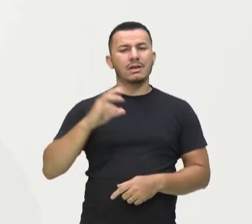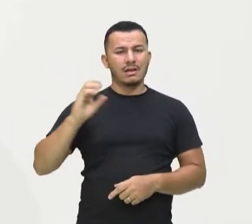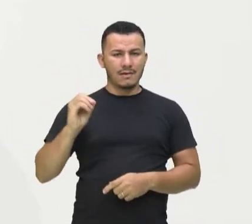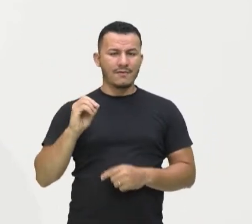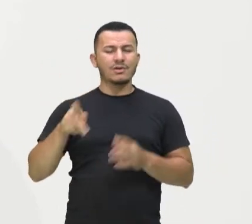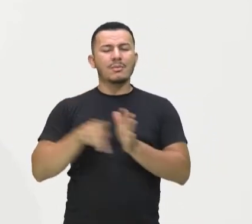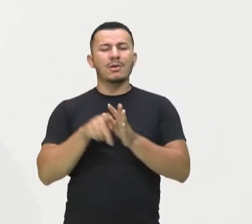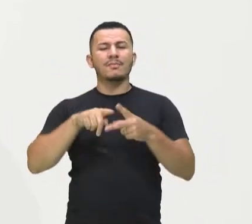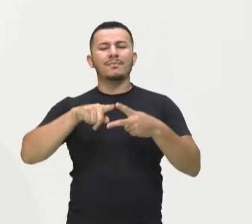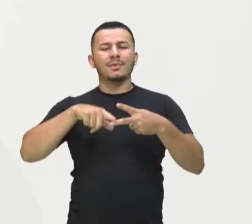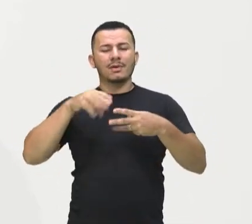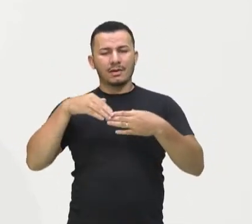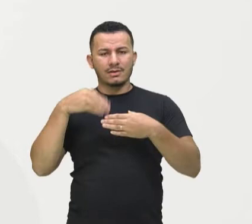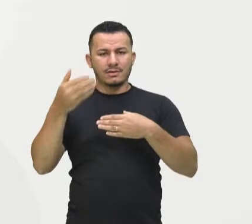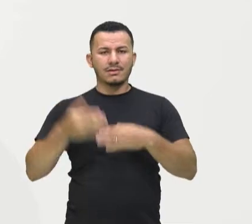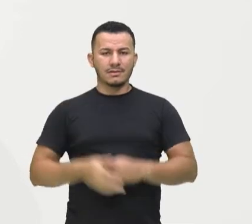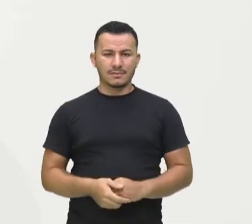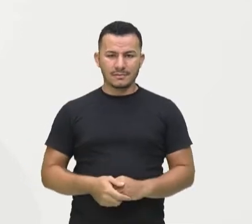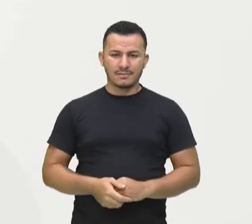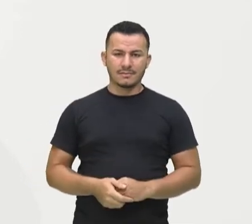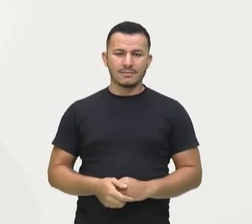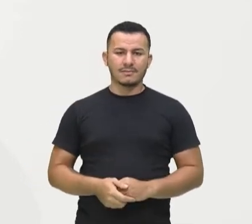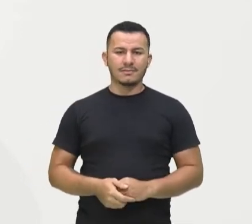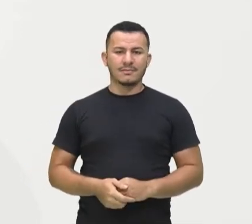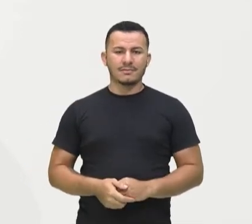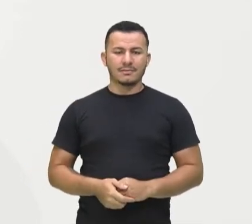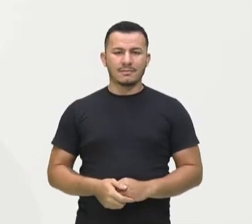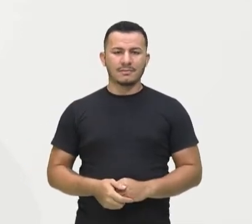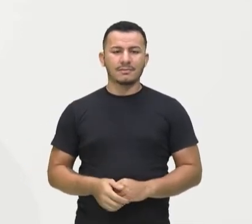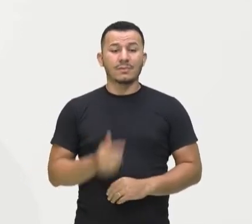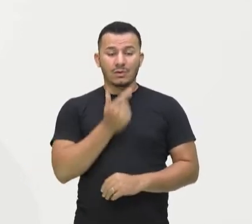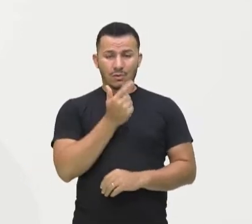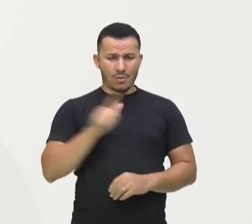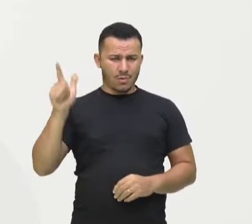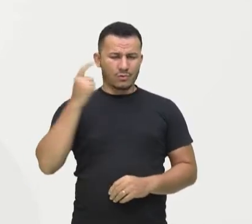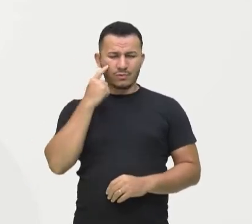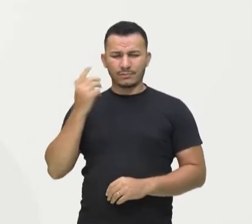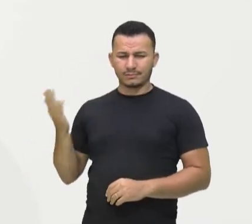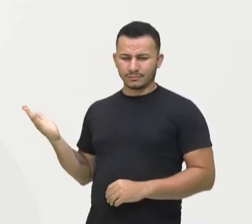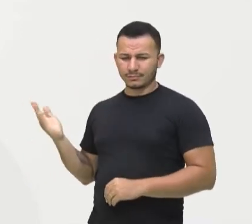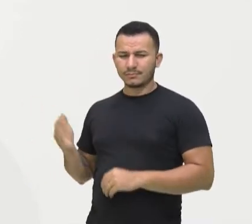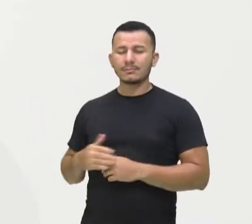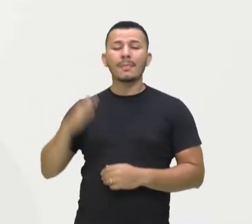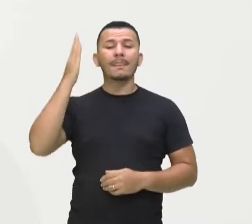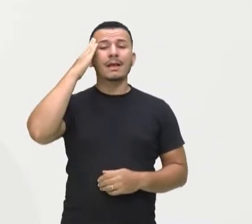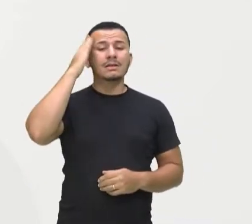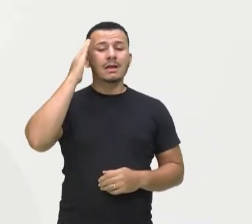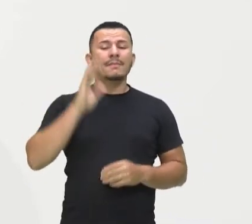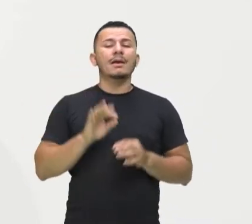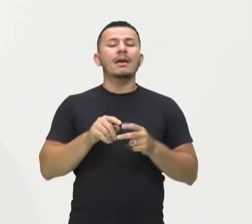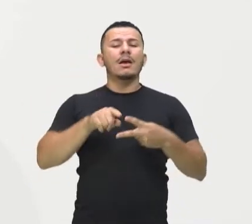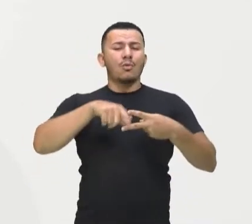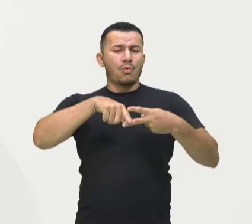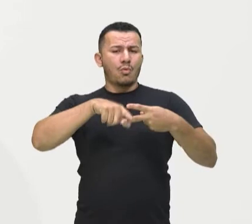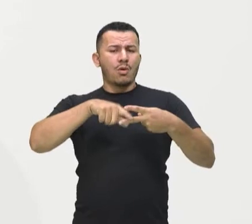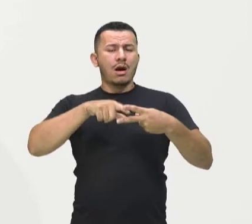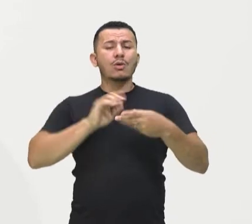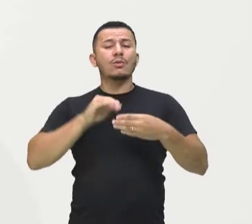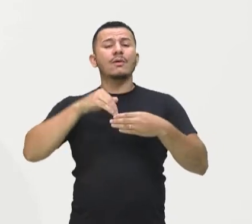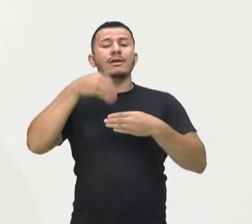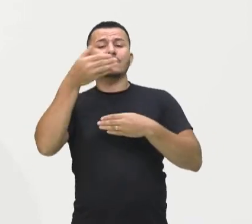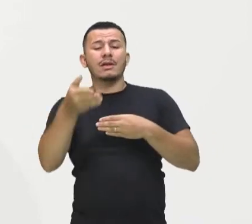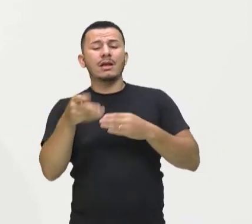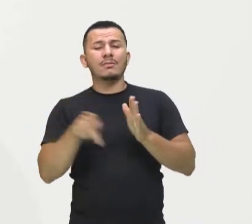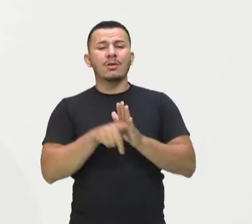triângulo equilátero vale 120. Vejamos outro exemplo. Quanto mede, então, o ângulo externo de um